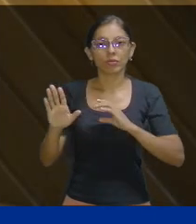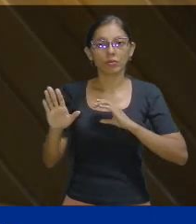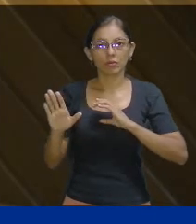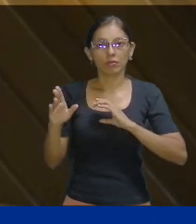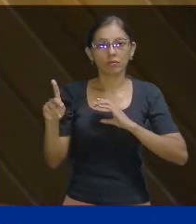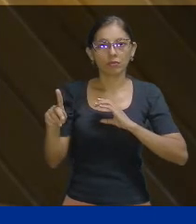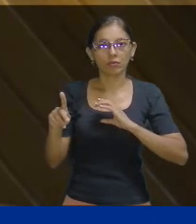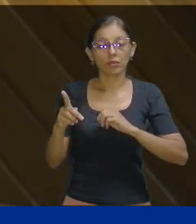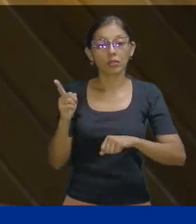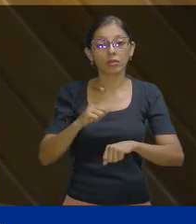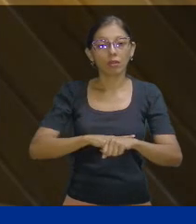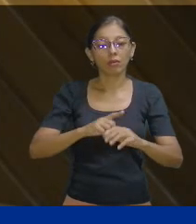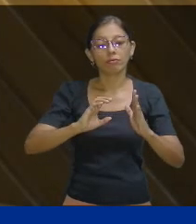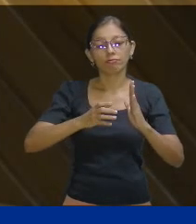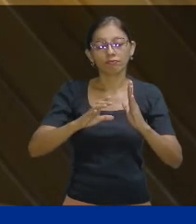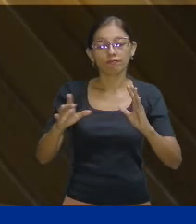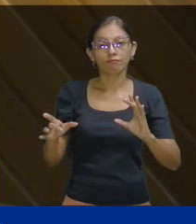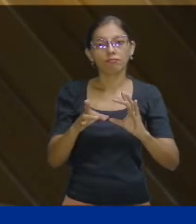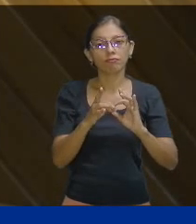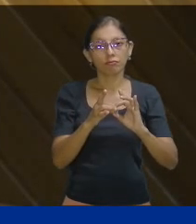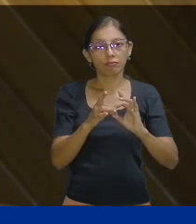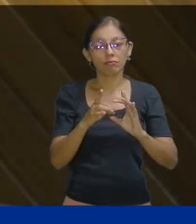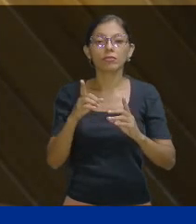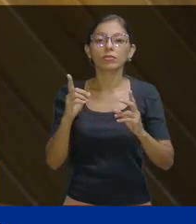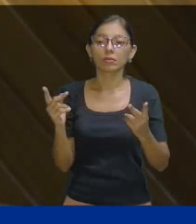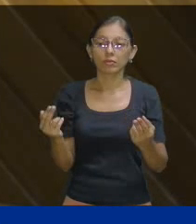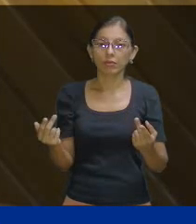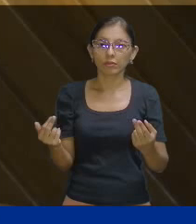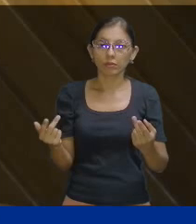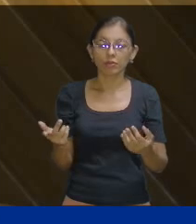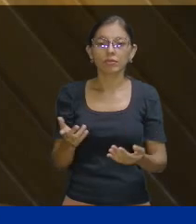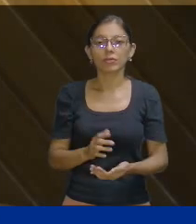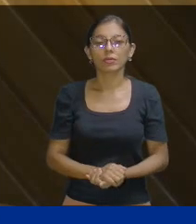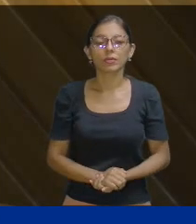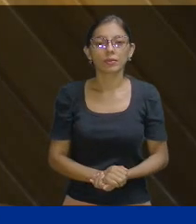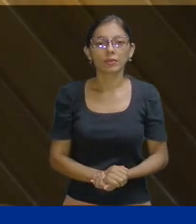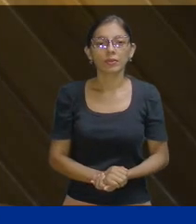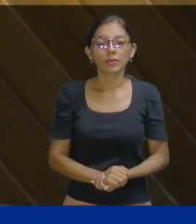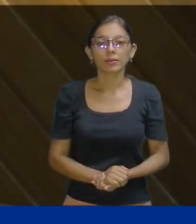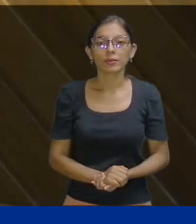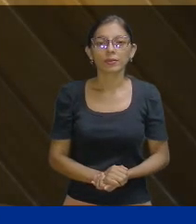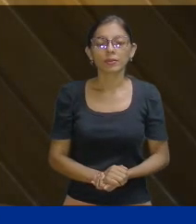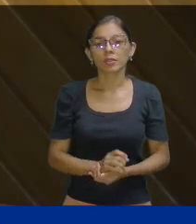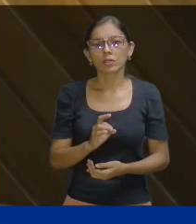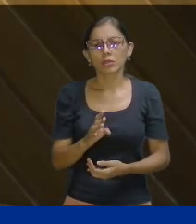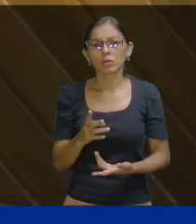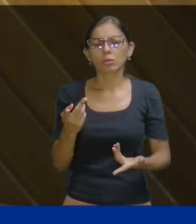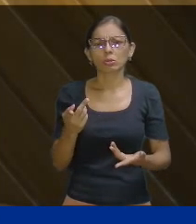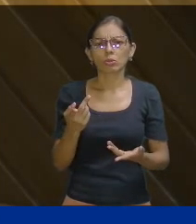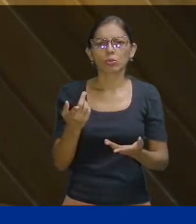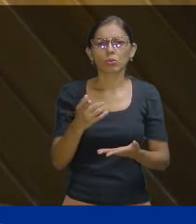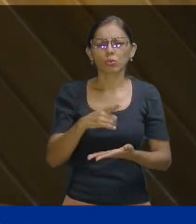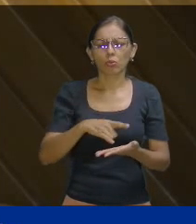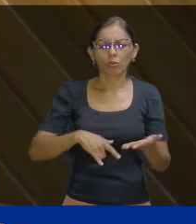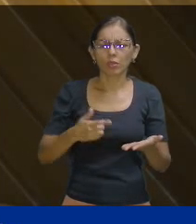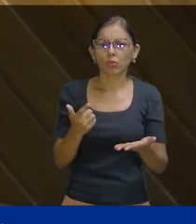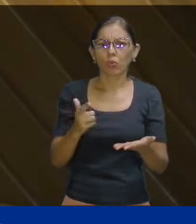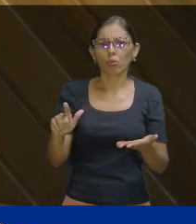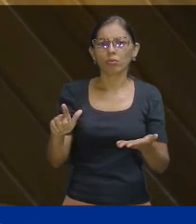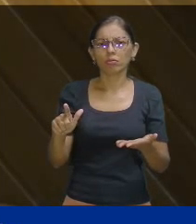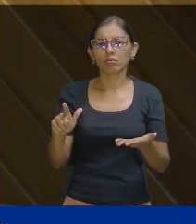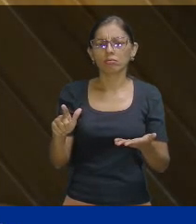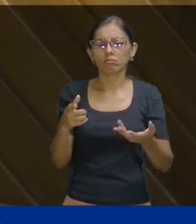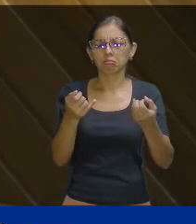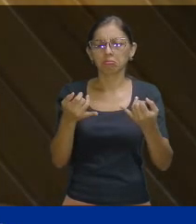presunção de veracidade e a mera apresentação de portaria não é suficiente para comprovar a sua ausência no momento